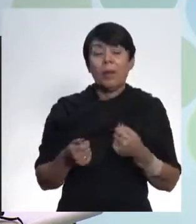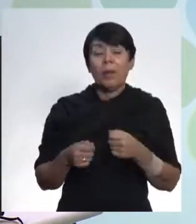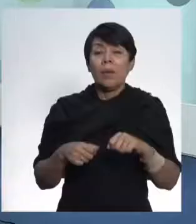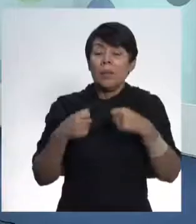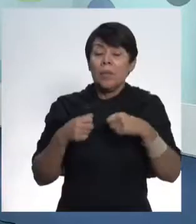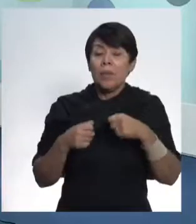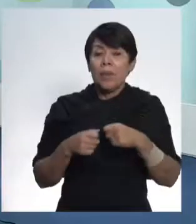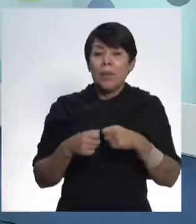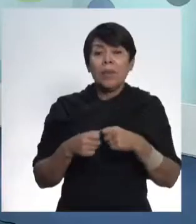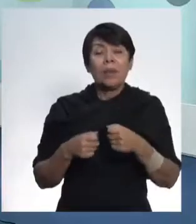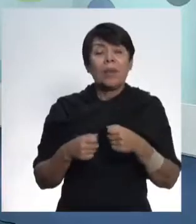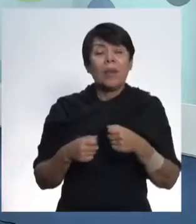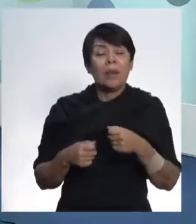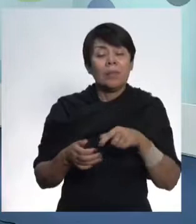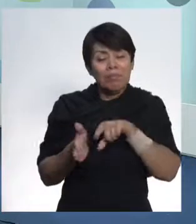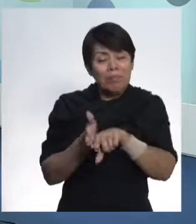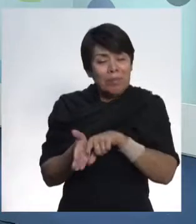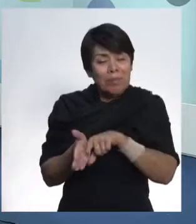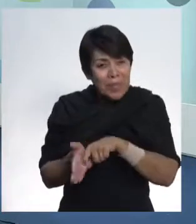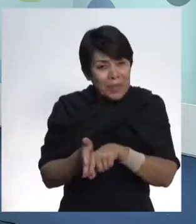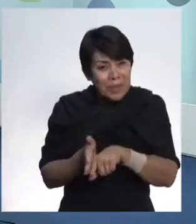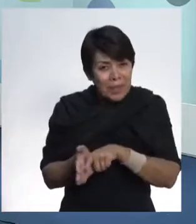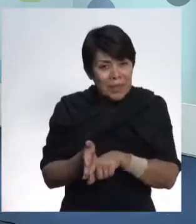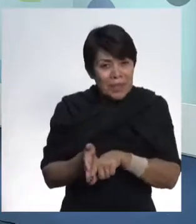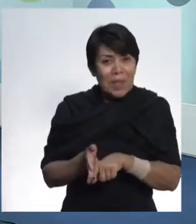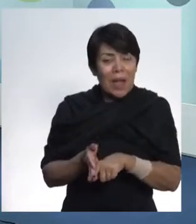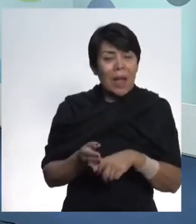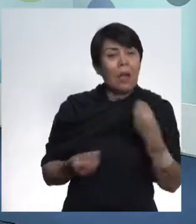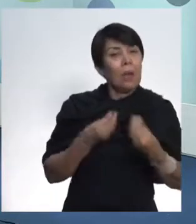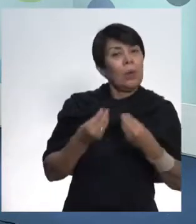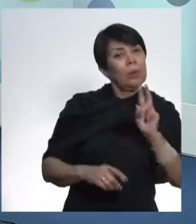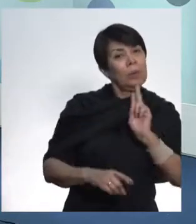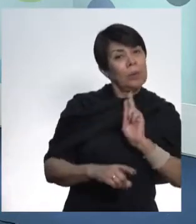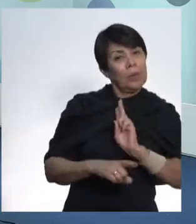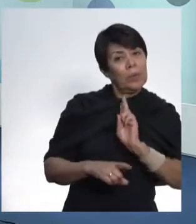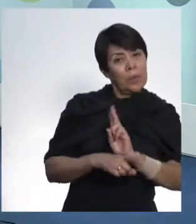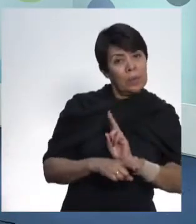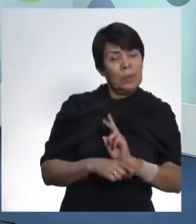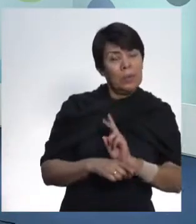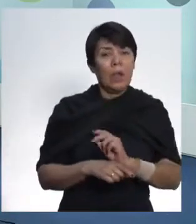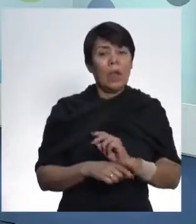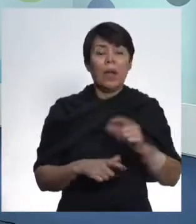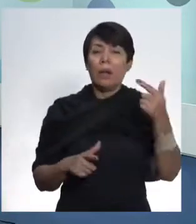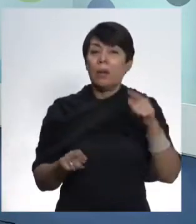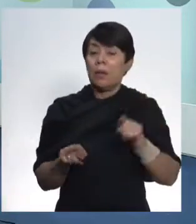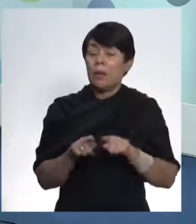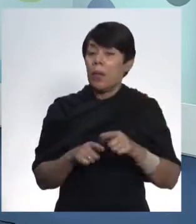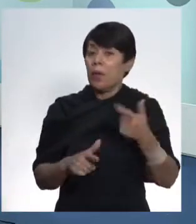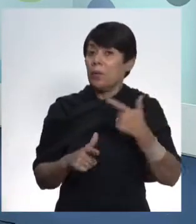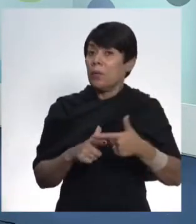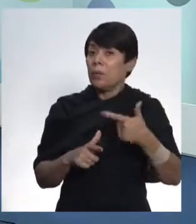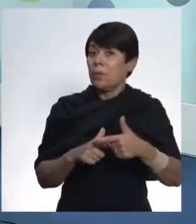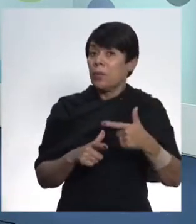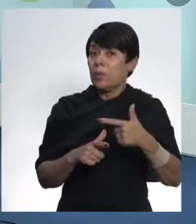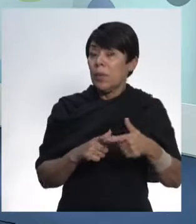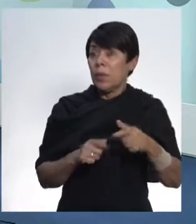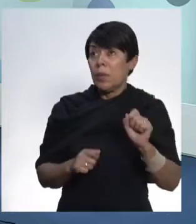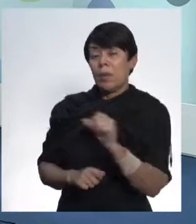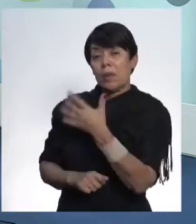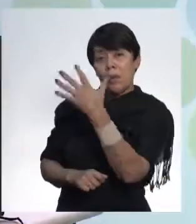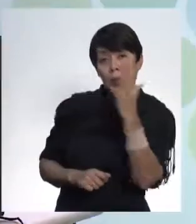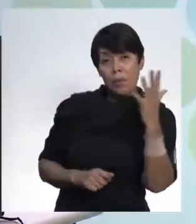pode dialogar, sobre a questão da preservação, sobre todas as problemáticas socioambientais.